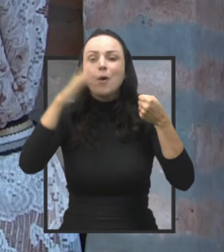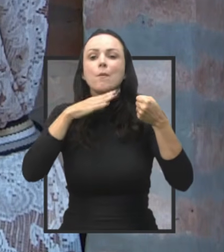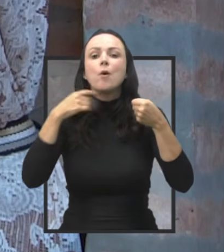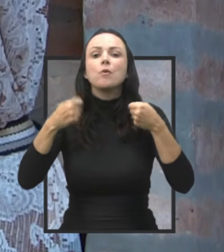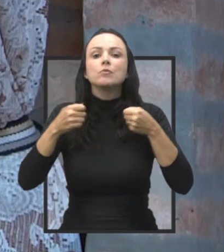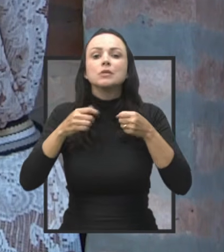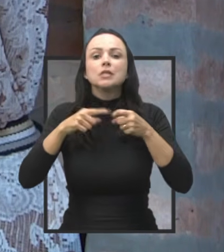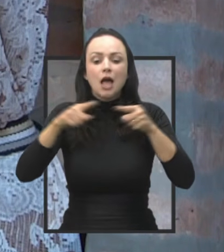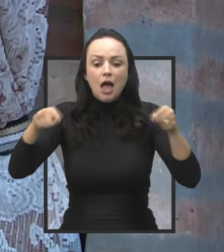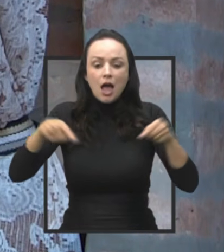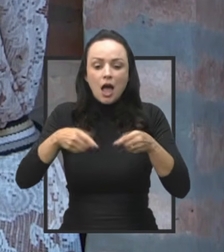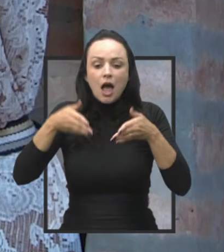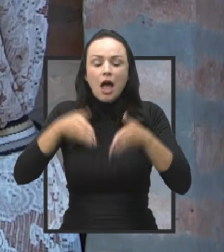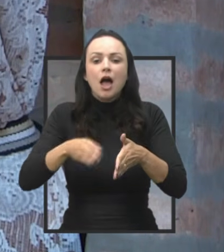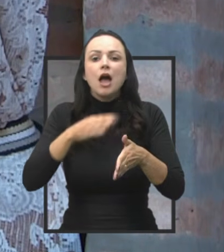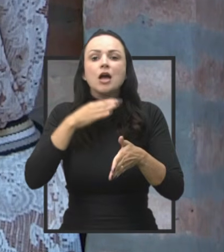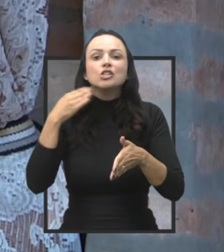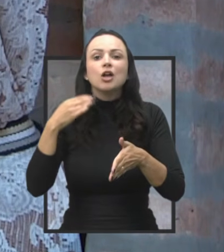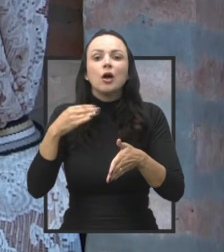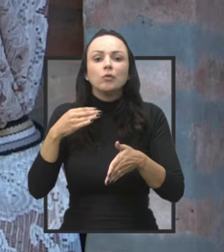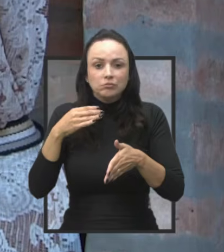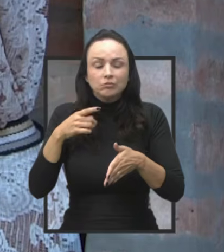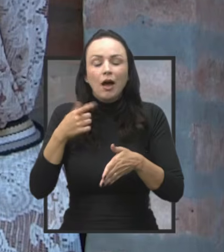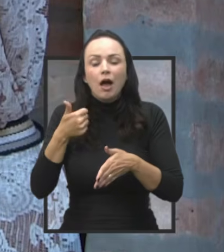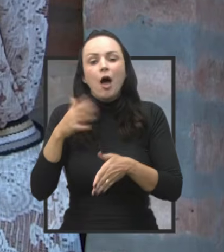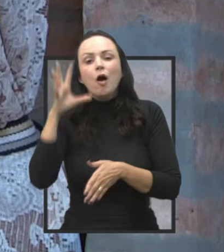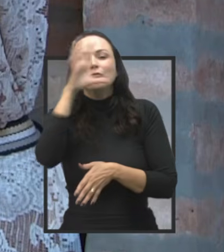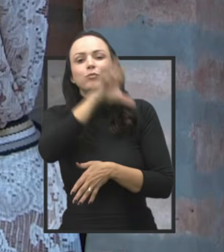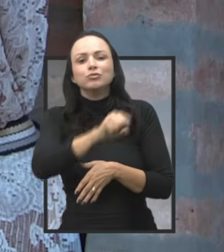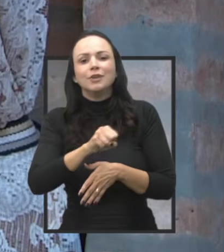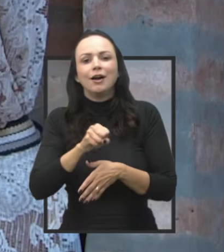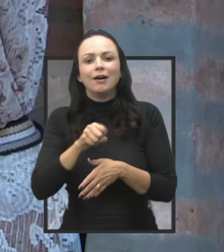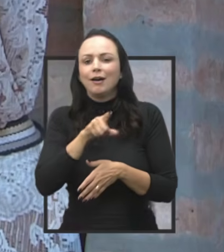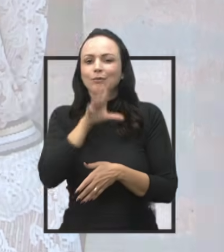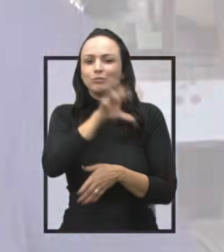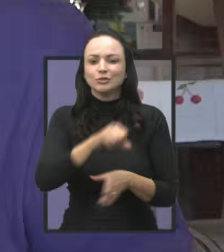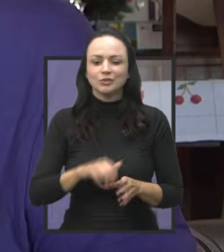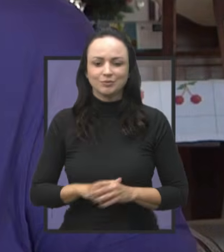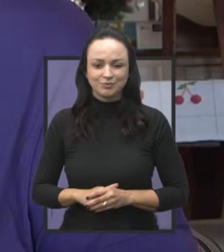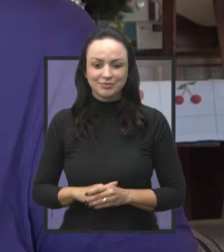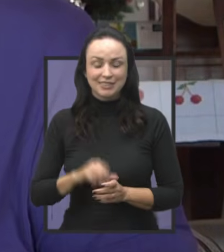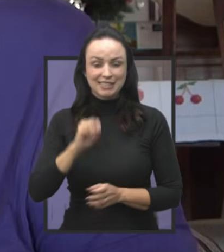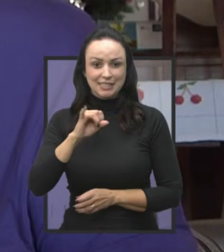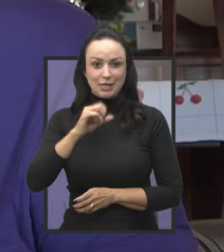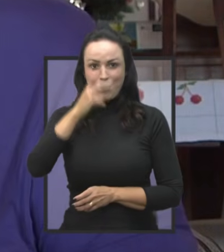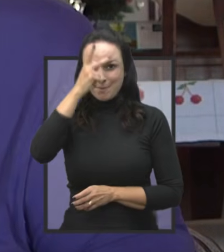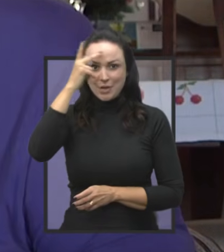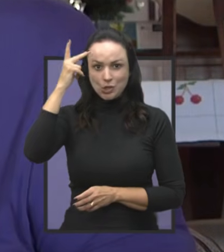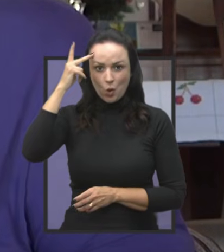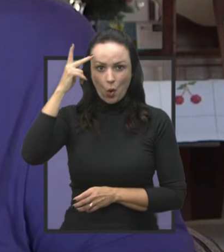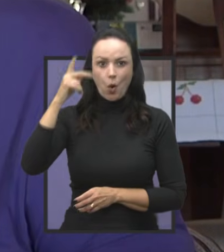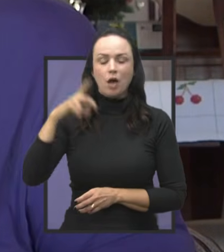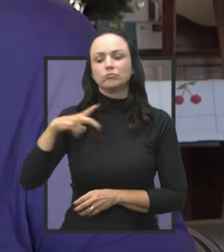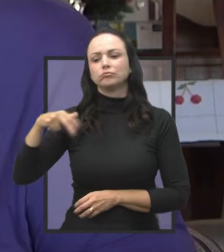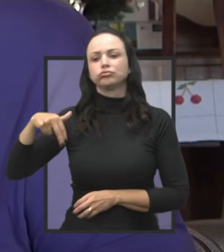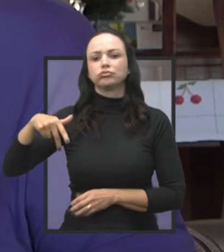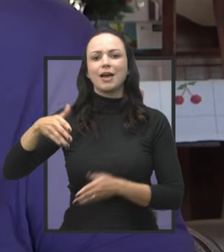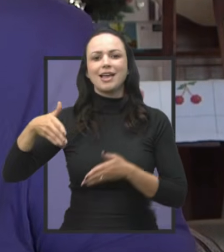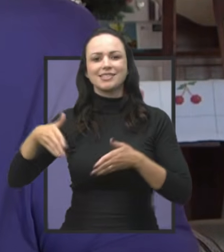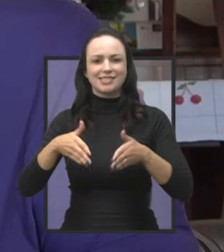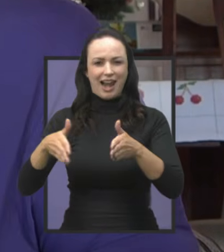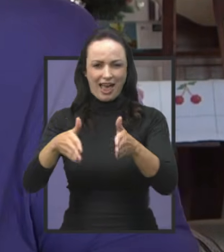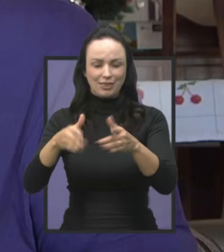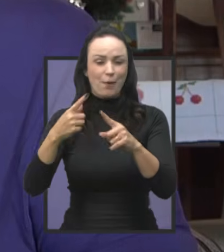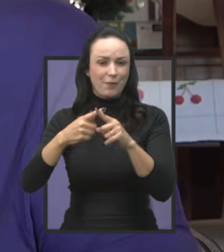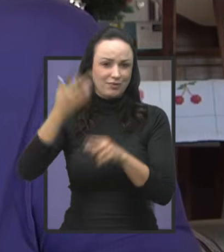morreu, preciso de um caixão. Ele ia buscar o caixão. Se tinha alguém vindo a pé pela